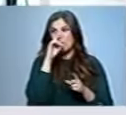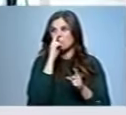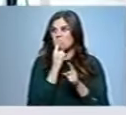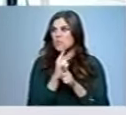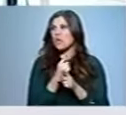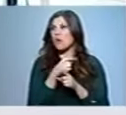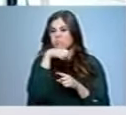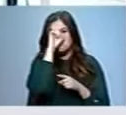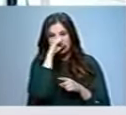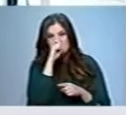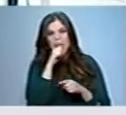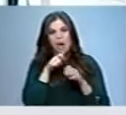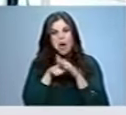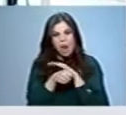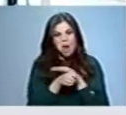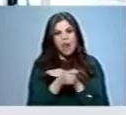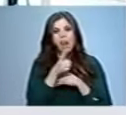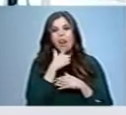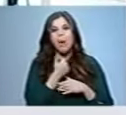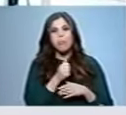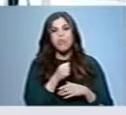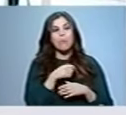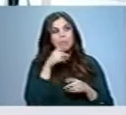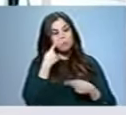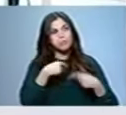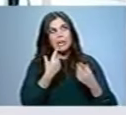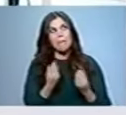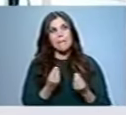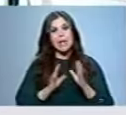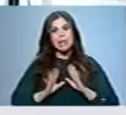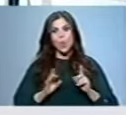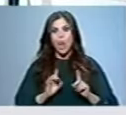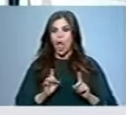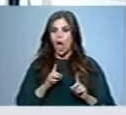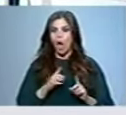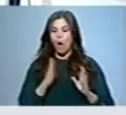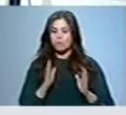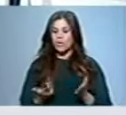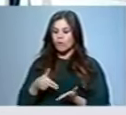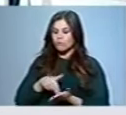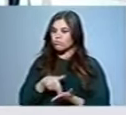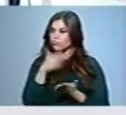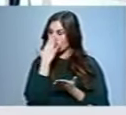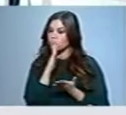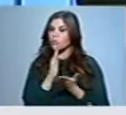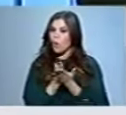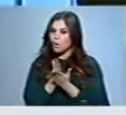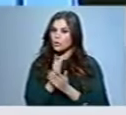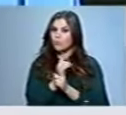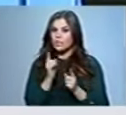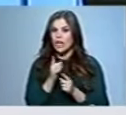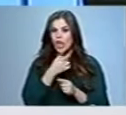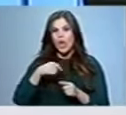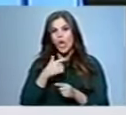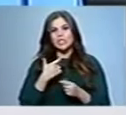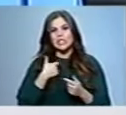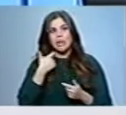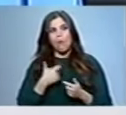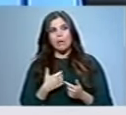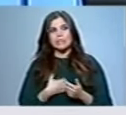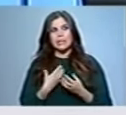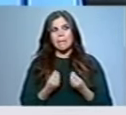não podemos mostrar intimidação, ainda que estejamos intimidados. Claro. Esta gestão de estar intimidado, mas estar fiel, estar ali